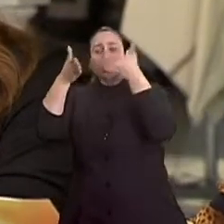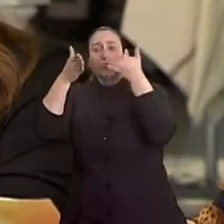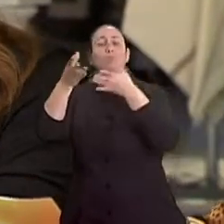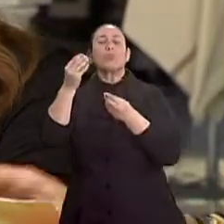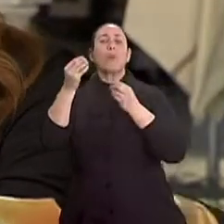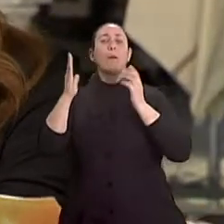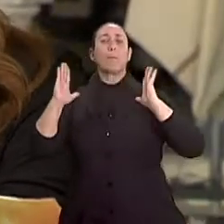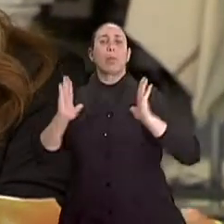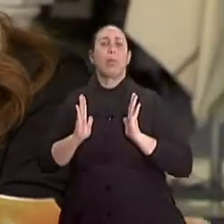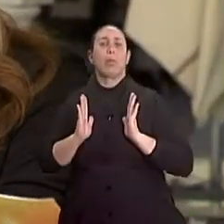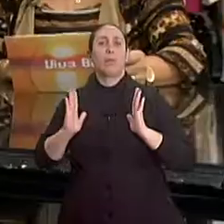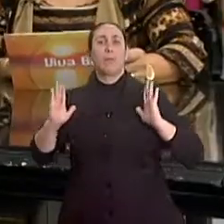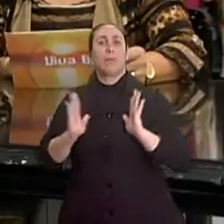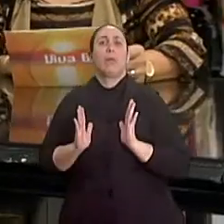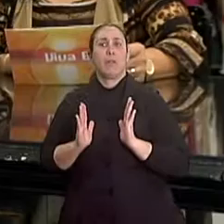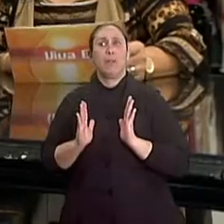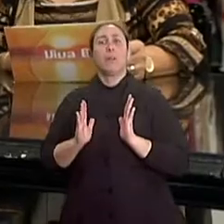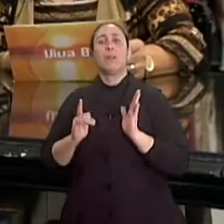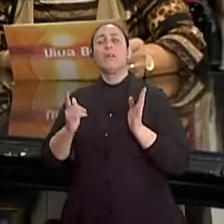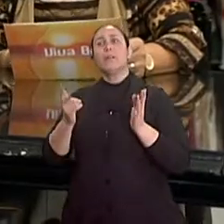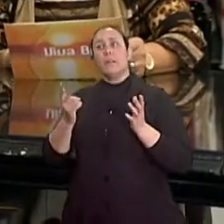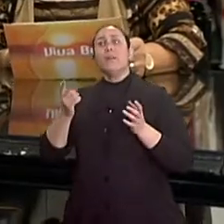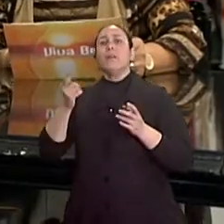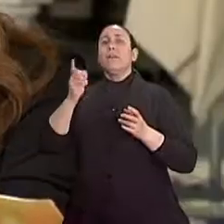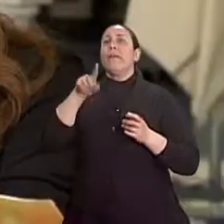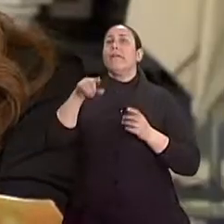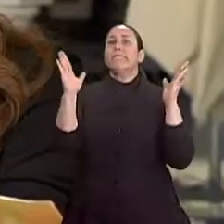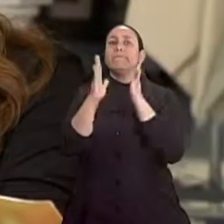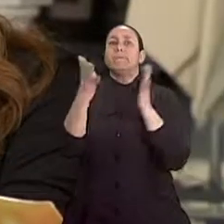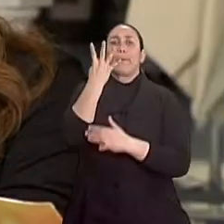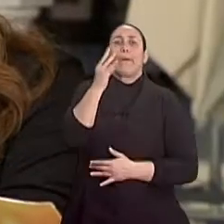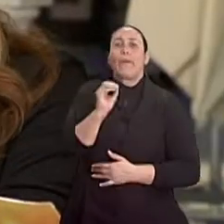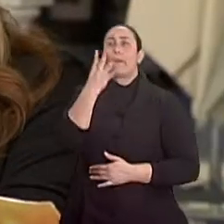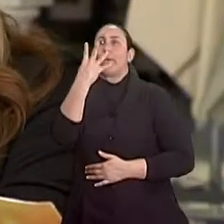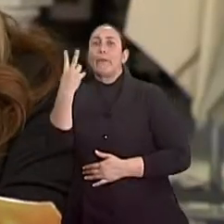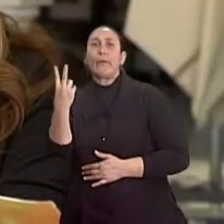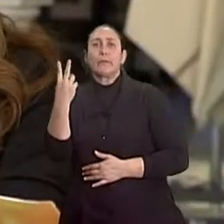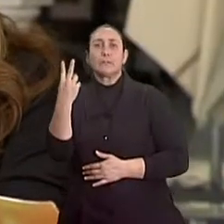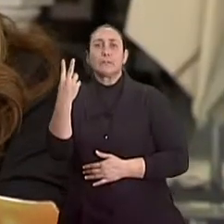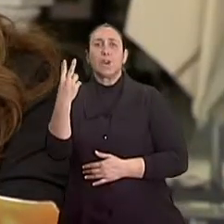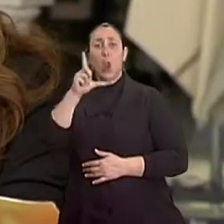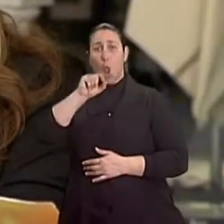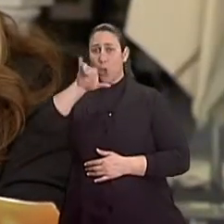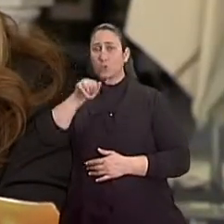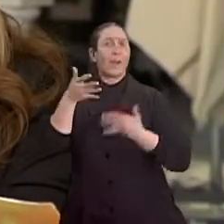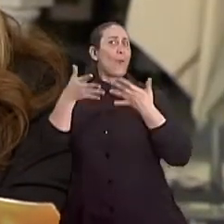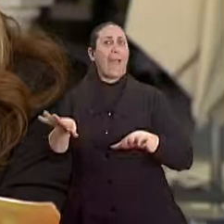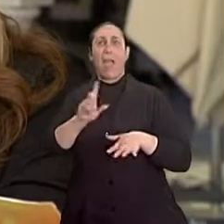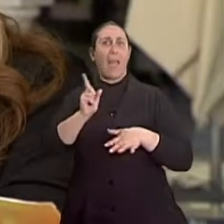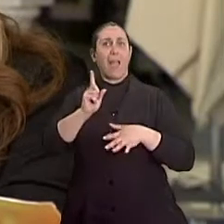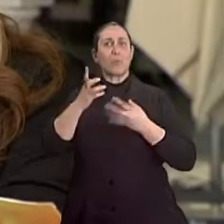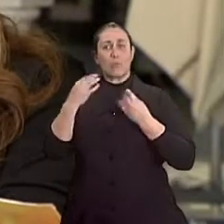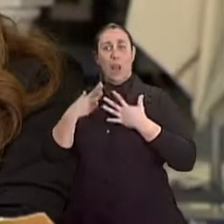pequena. Ótimo tu falar nisso. 40, 42. As lojas não querem, por quê? Porque o consumo no Brasil